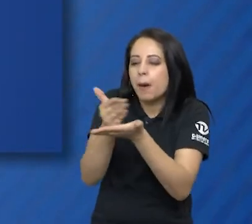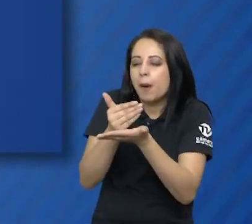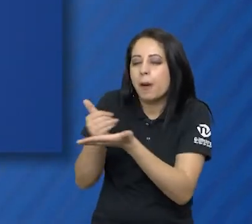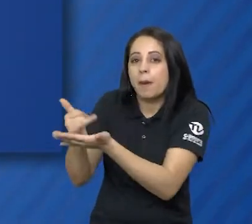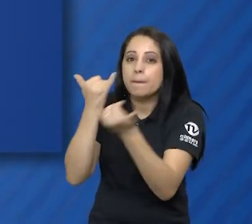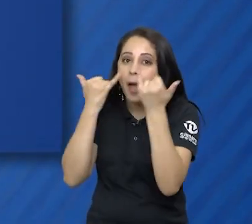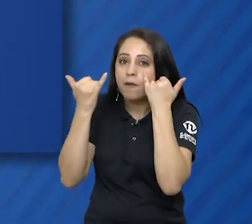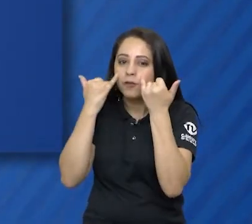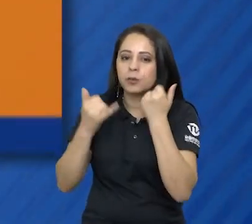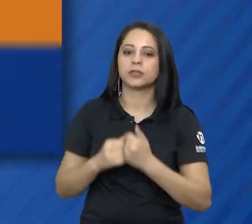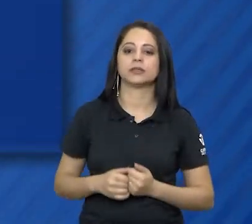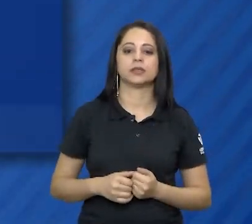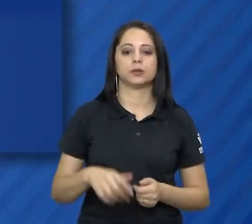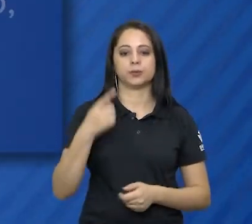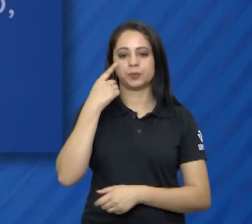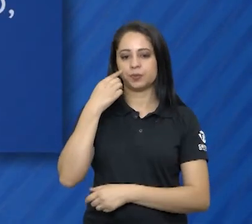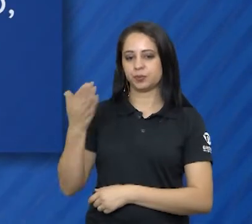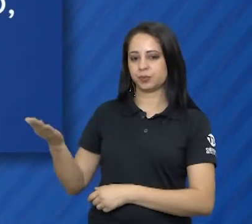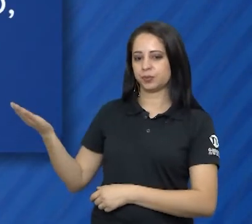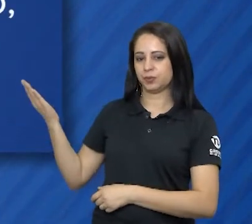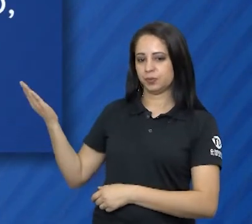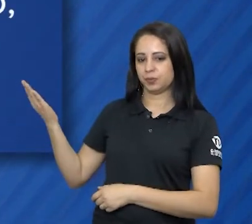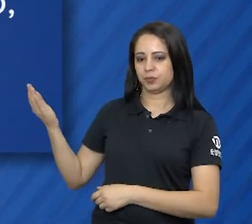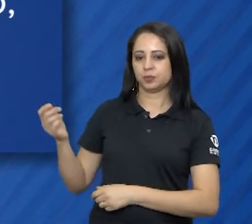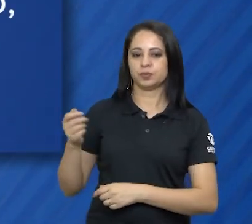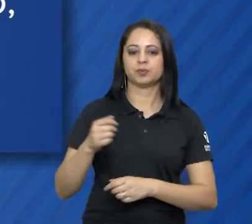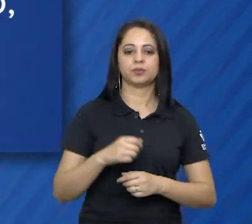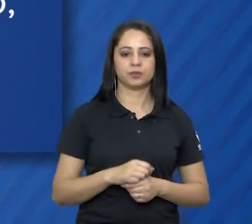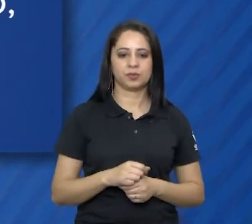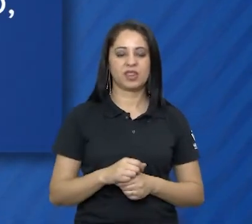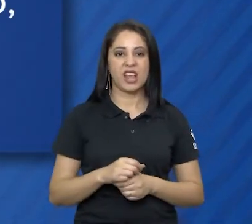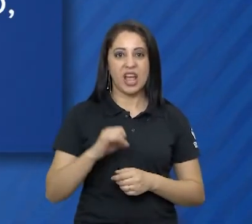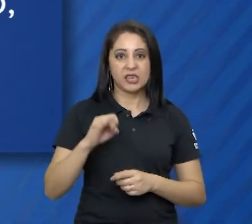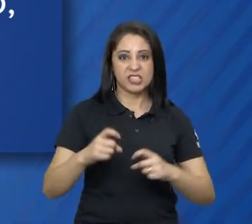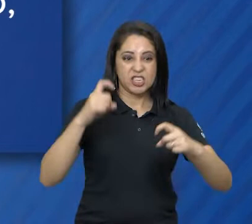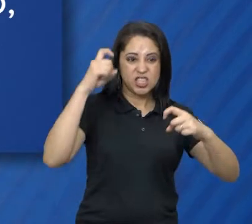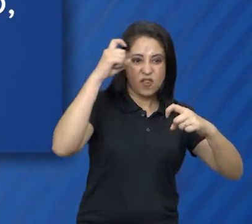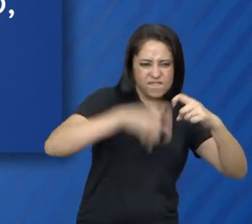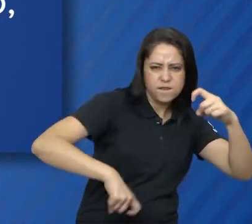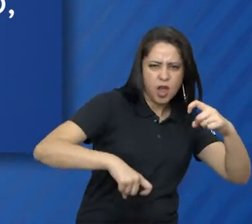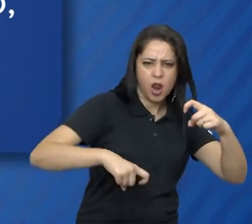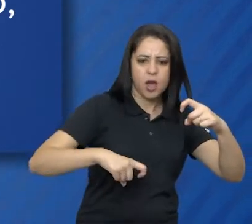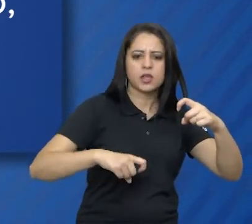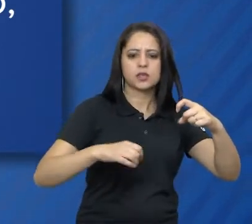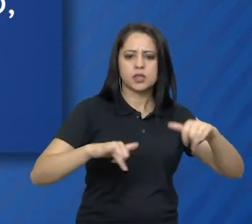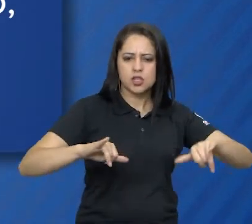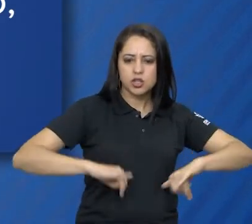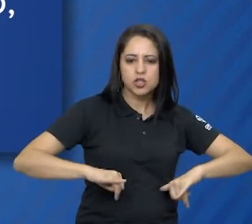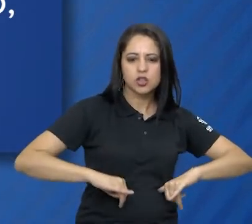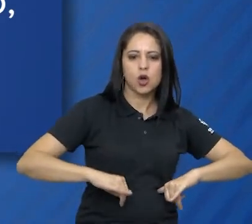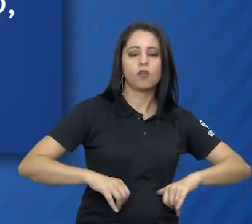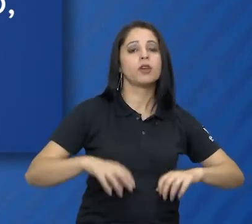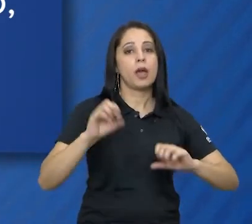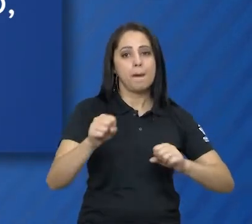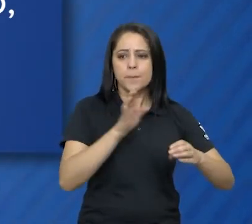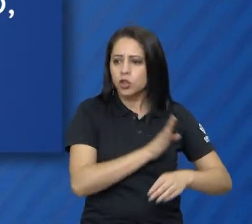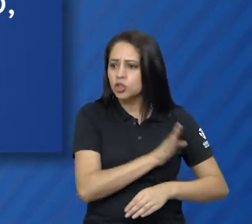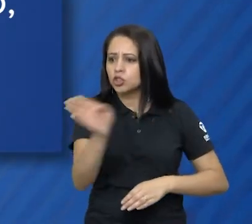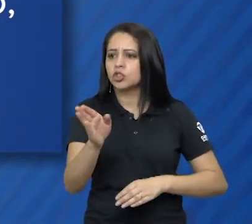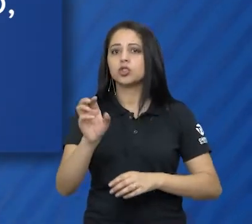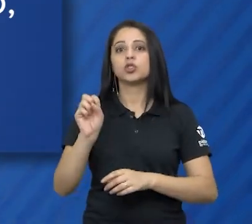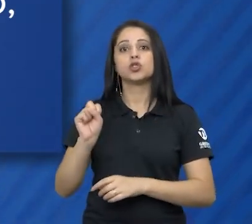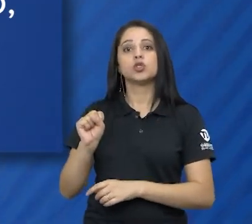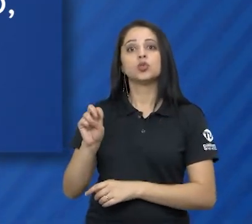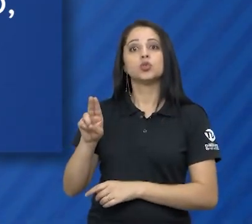dados particulares. A Lei do Minuto Seguinte oferece garantias às vítimas de violência sexual, como atendimento